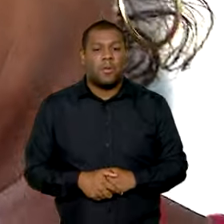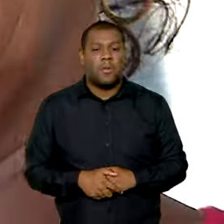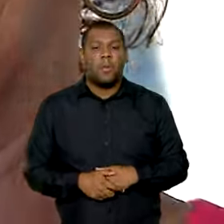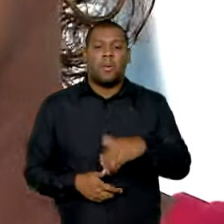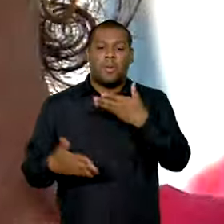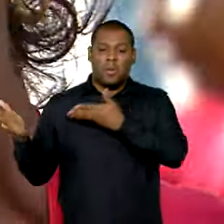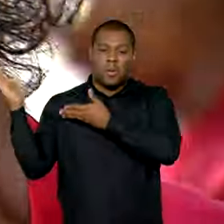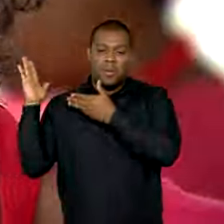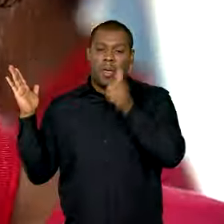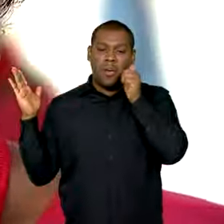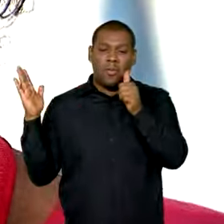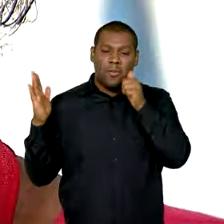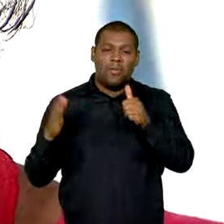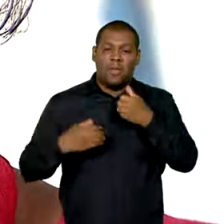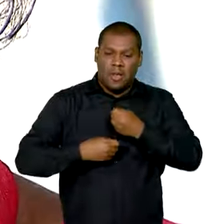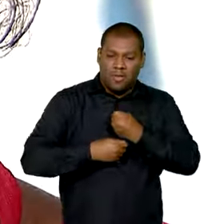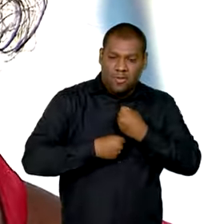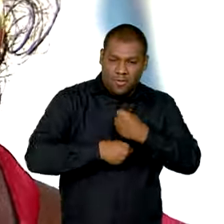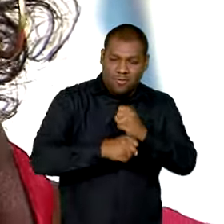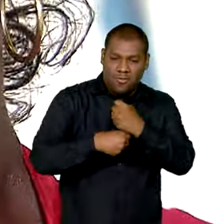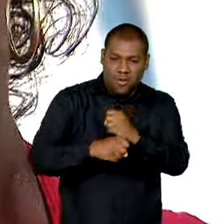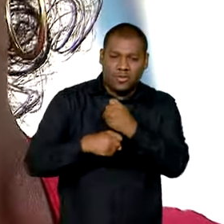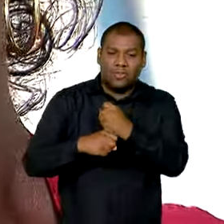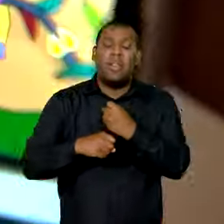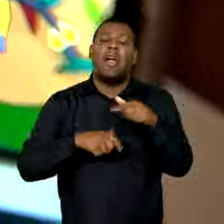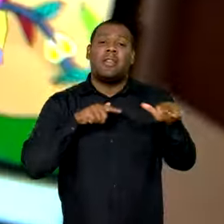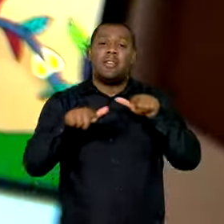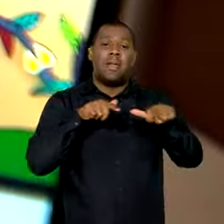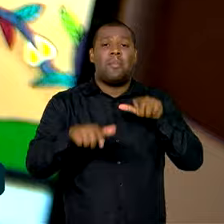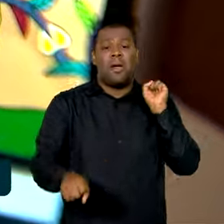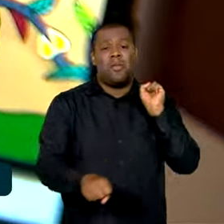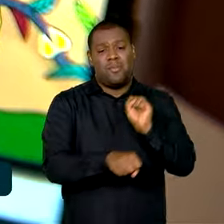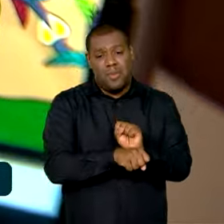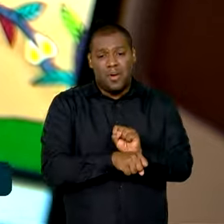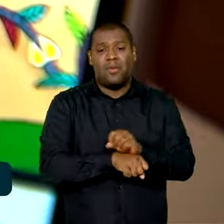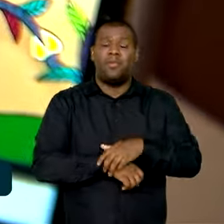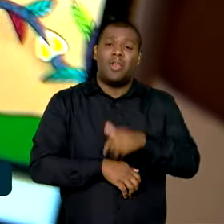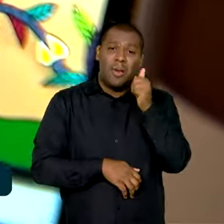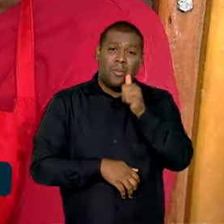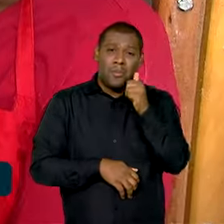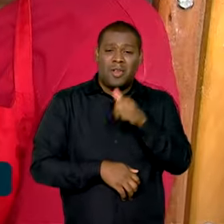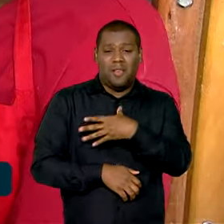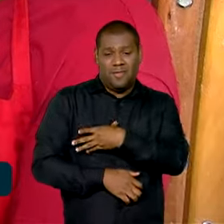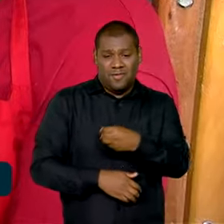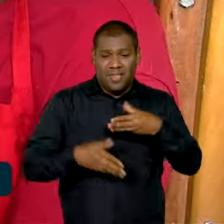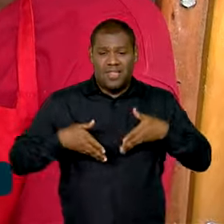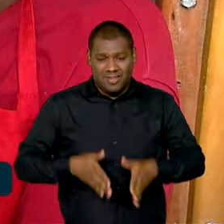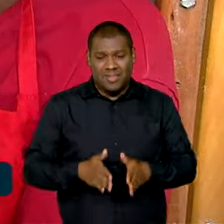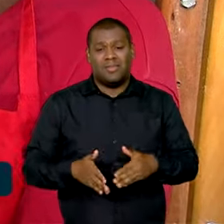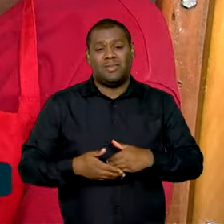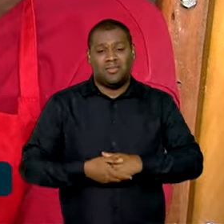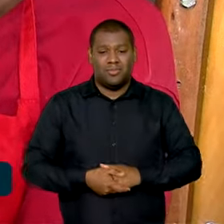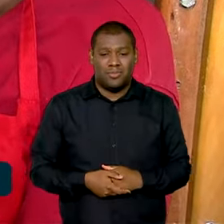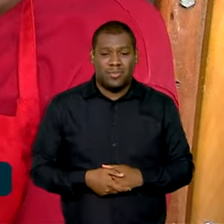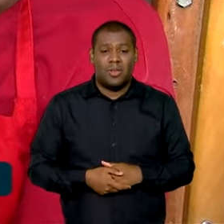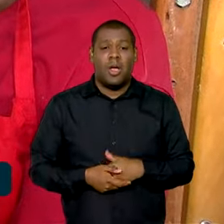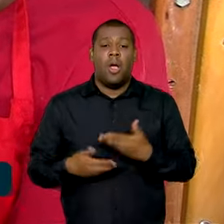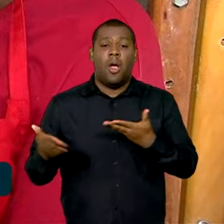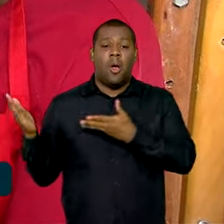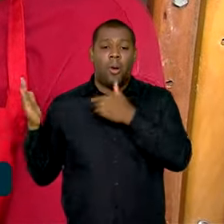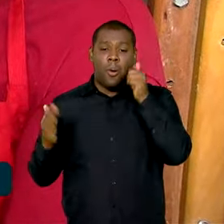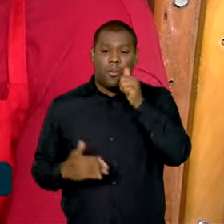Maria do Socorro é faxineira, mas parou de trabalhar desde que a filha Júlia nasceu. A jovem hoje tem